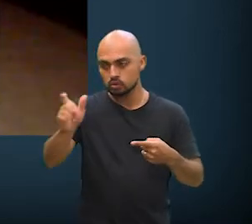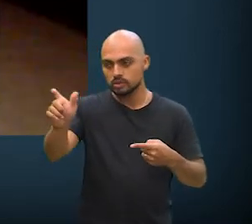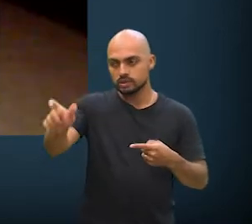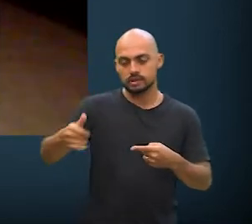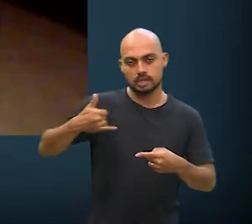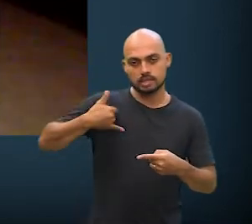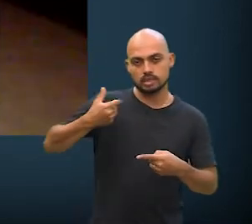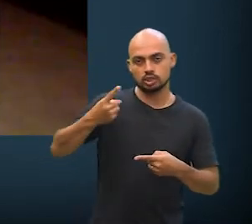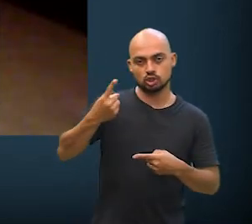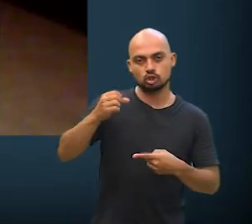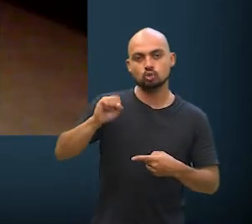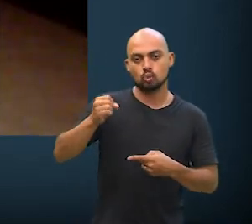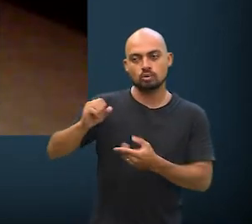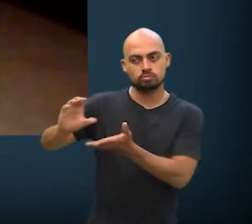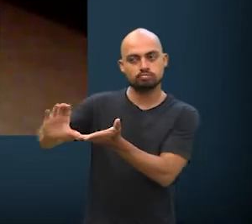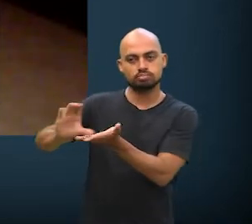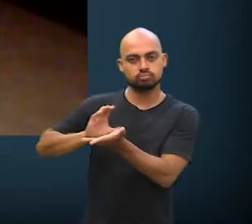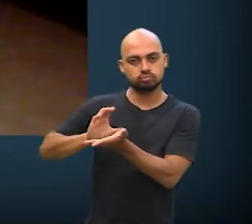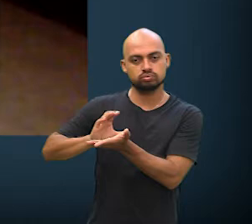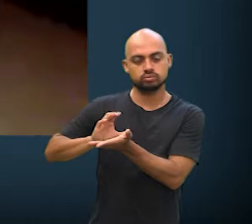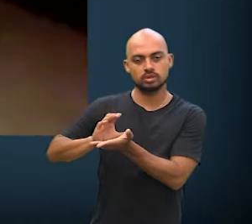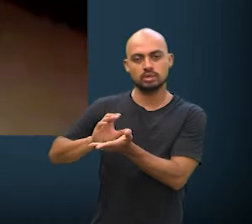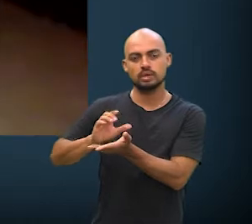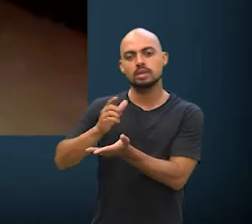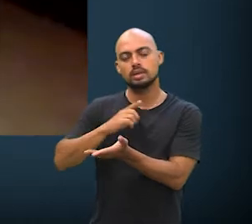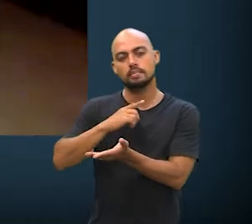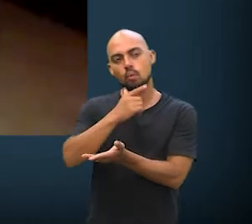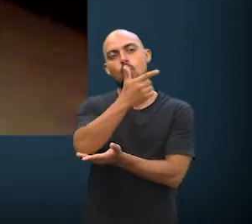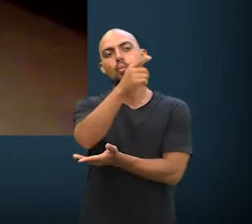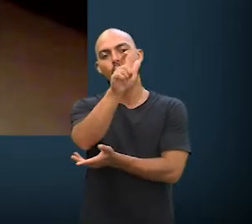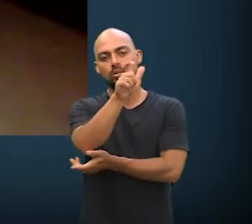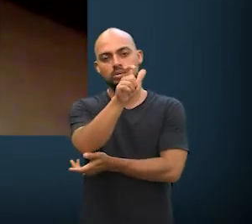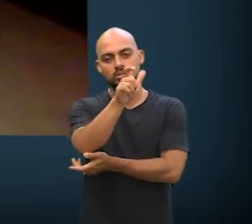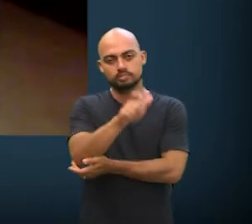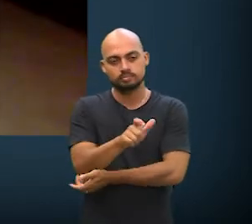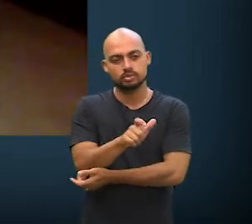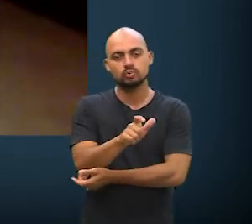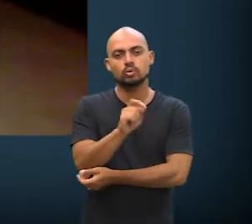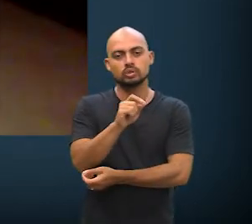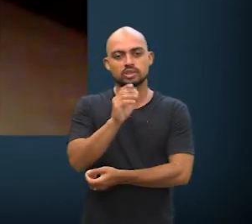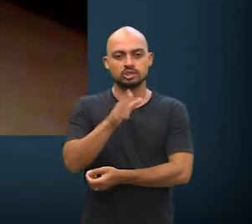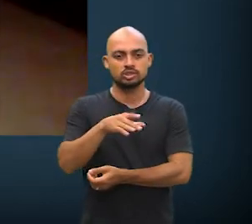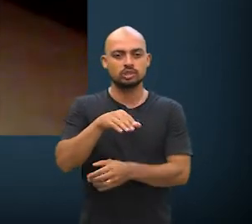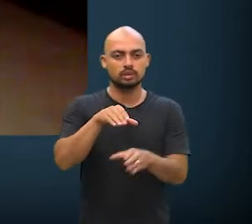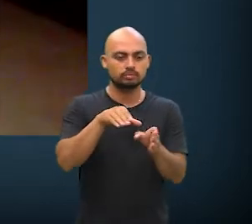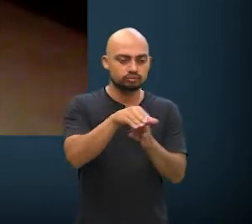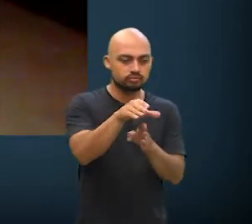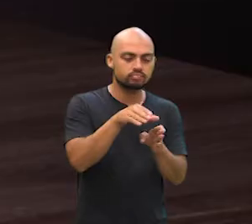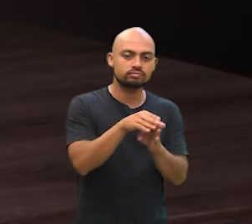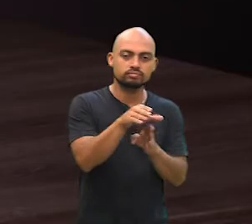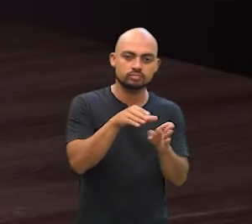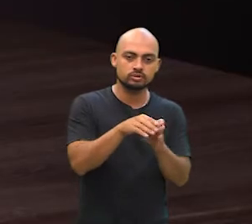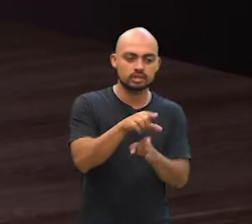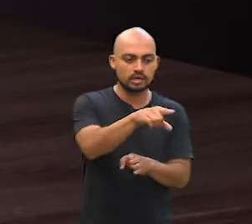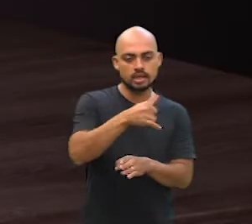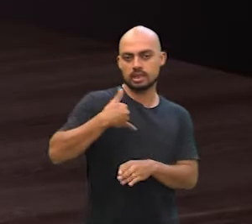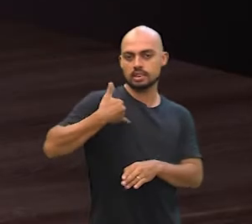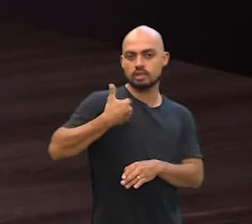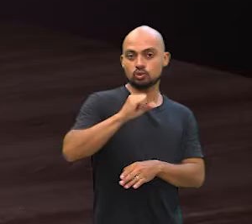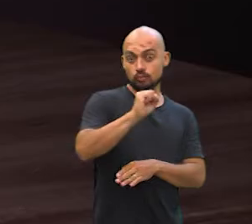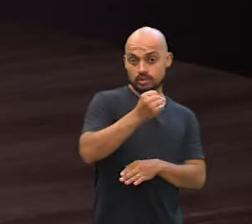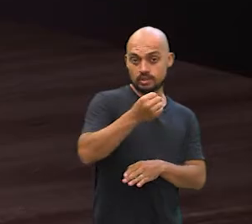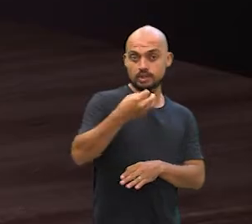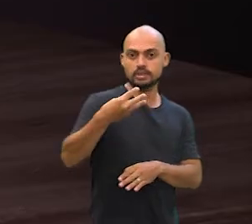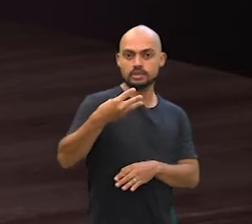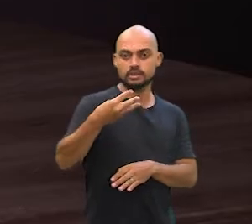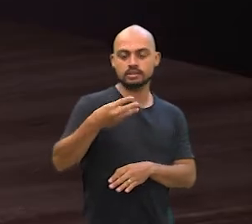18 anos, como eu tenho pessoas que acabam olhando para nós aqui e tendo essa consultoria e tal com a gente, de 83 anos. Então, é